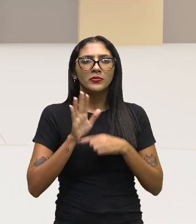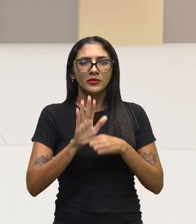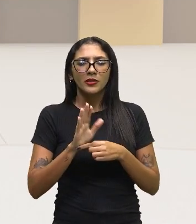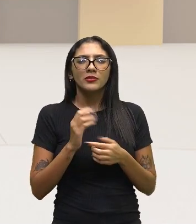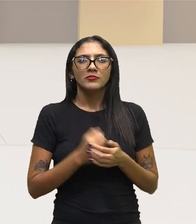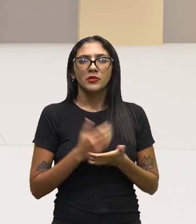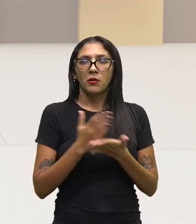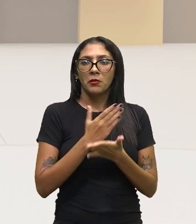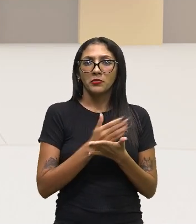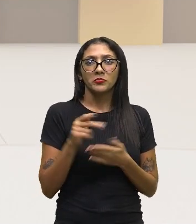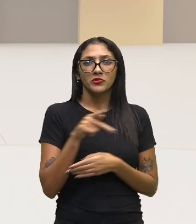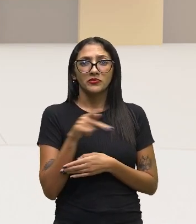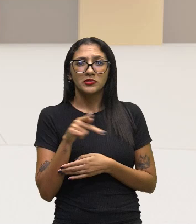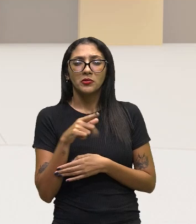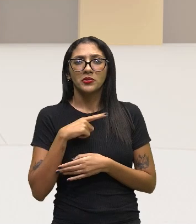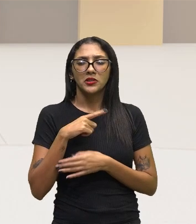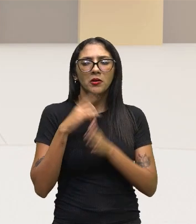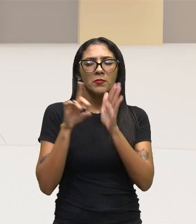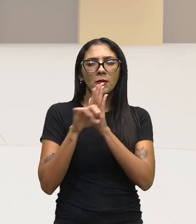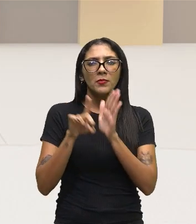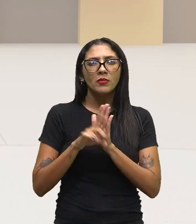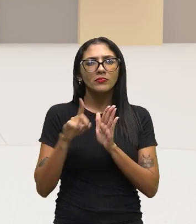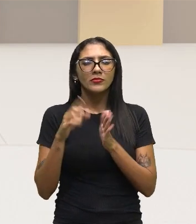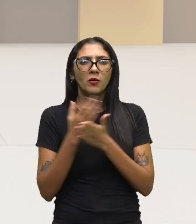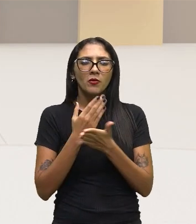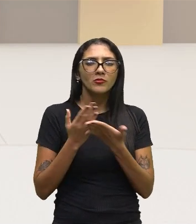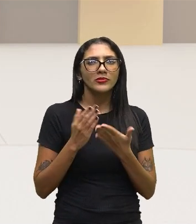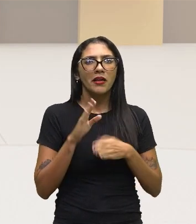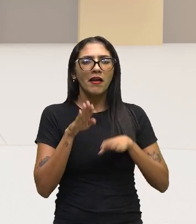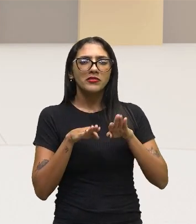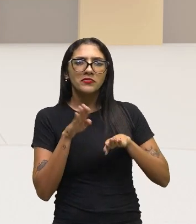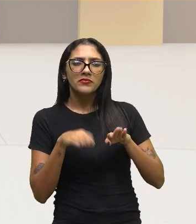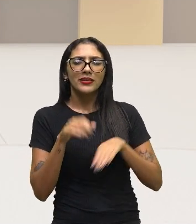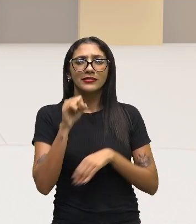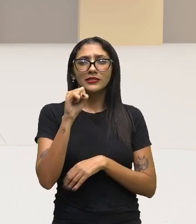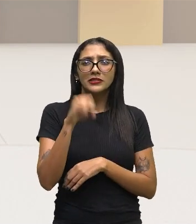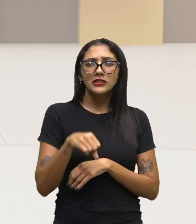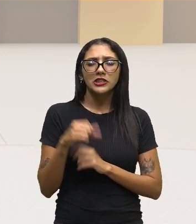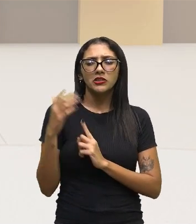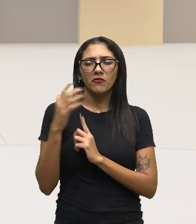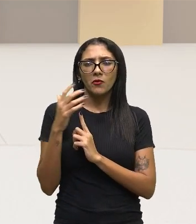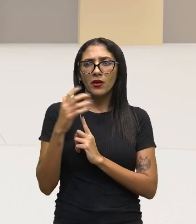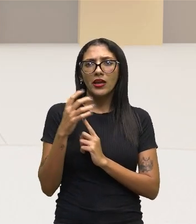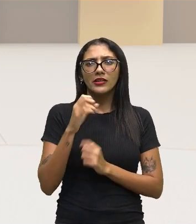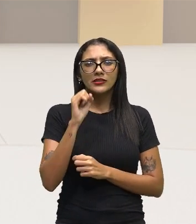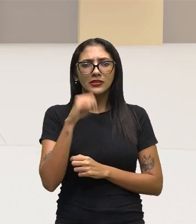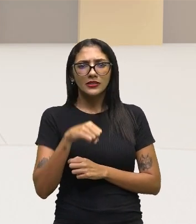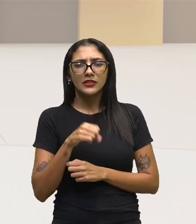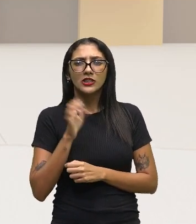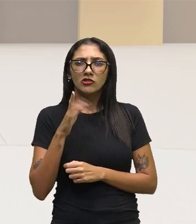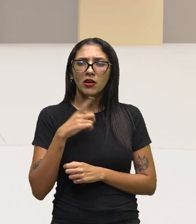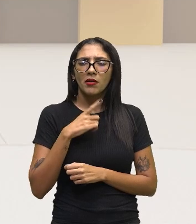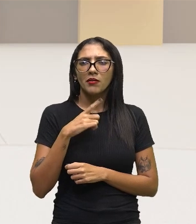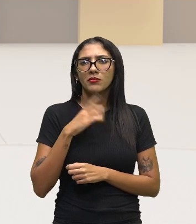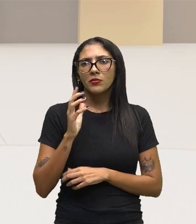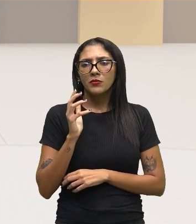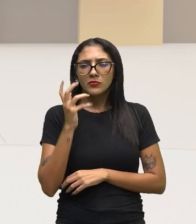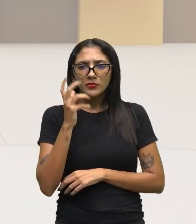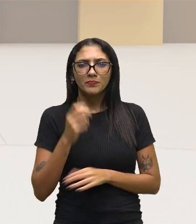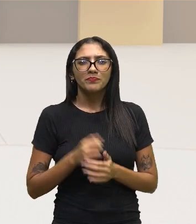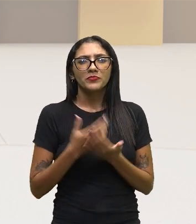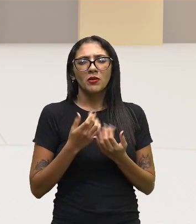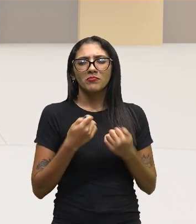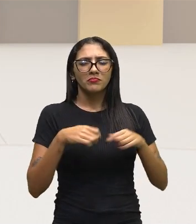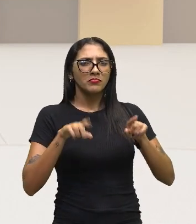professores que foram entrevistados respondem que às vezes sim, infelizmente eu já fiz isso. Então, não